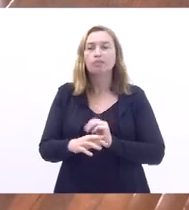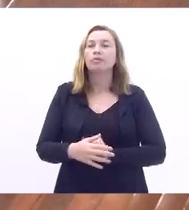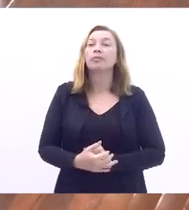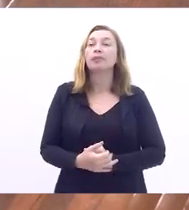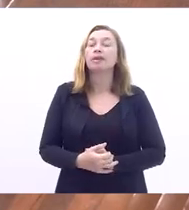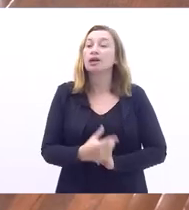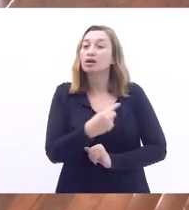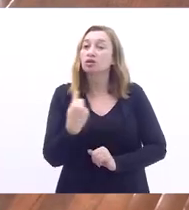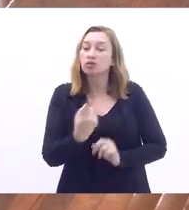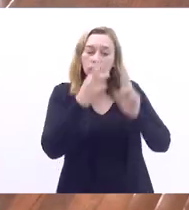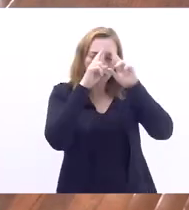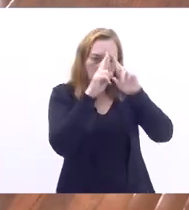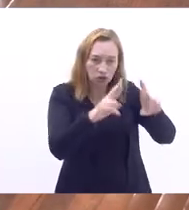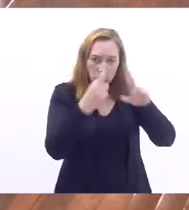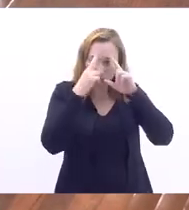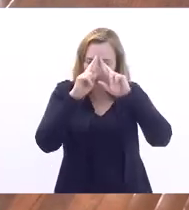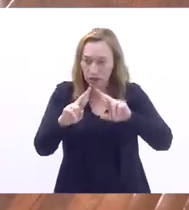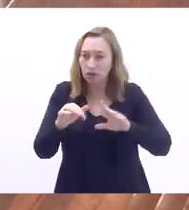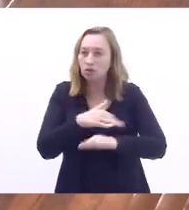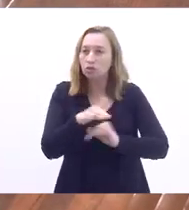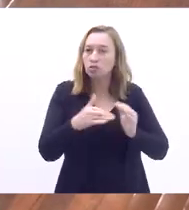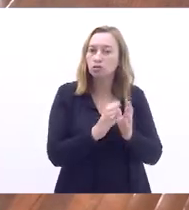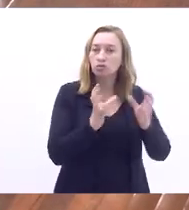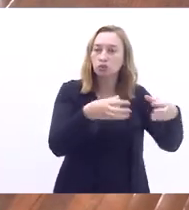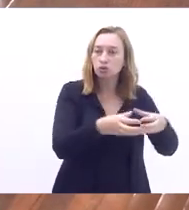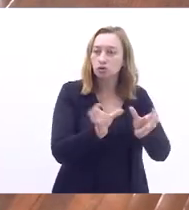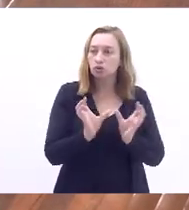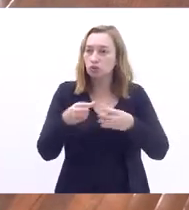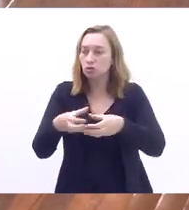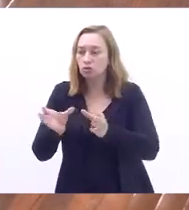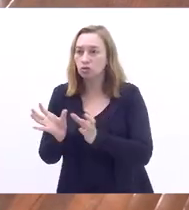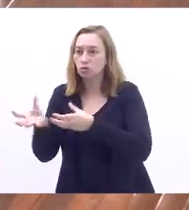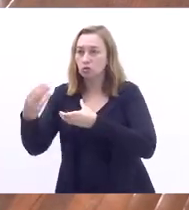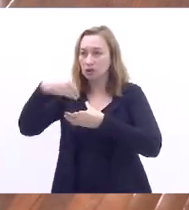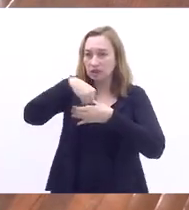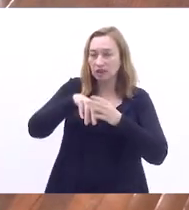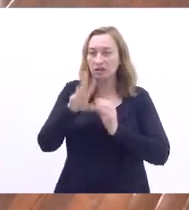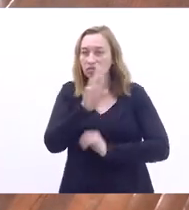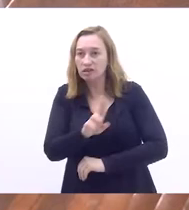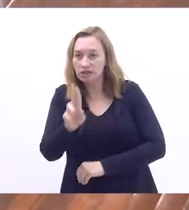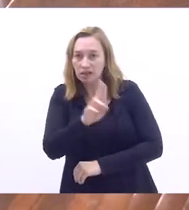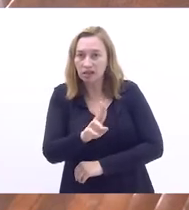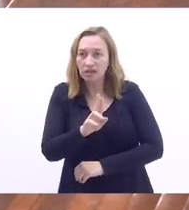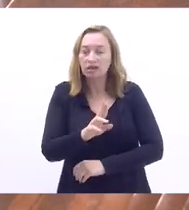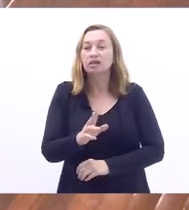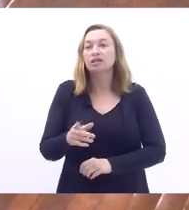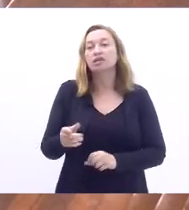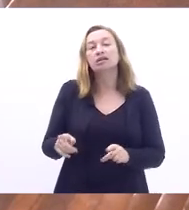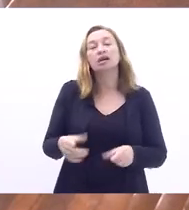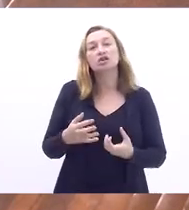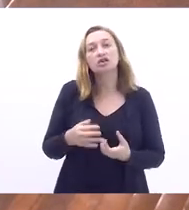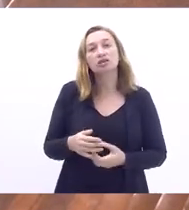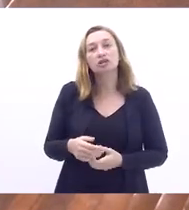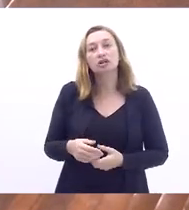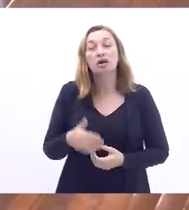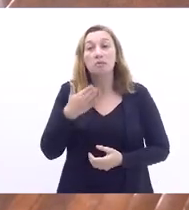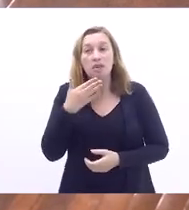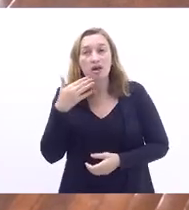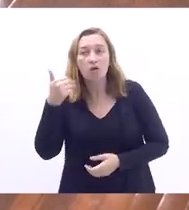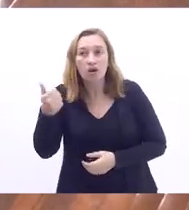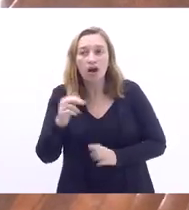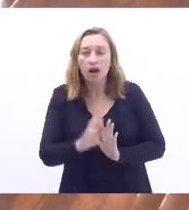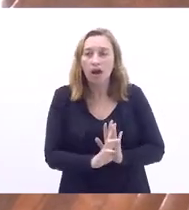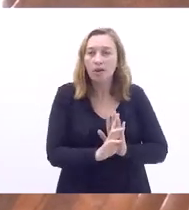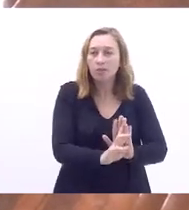EA gente respeita todas as deliberações de todas esses órgãos a gente tentou inclusive né melhorar